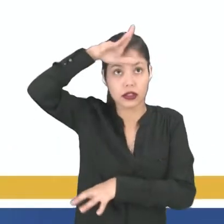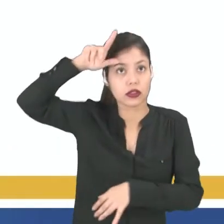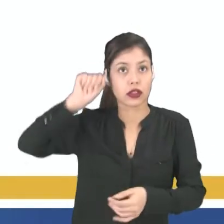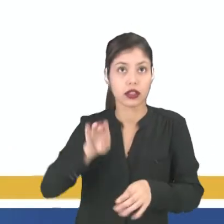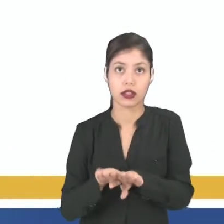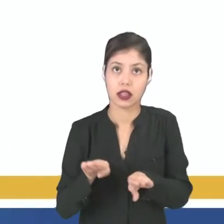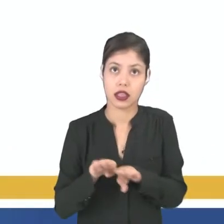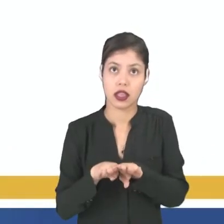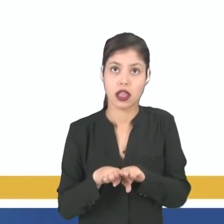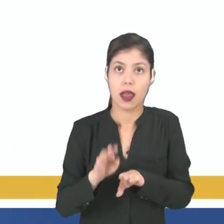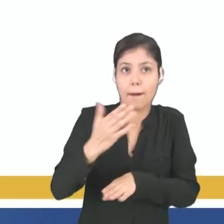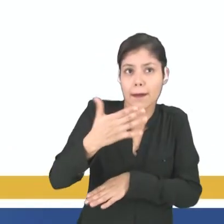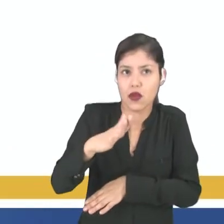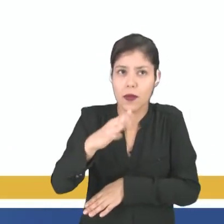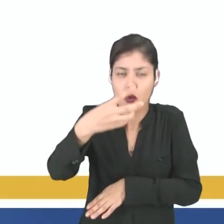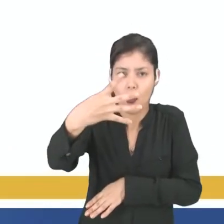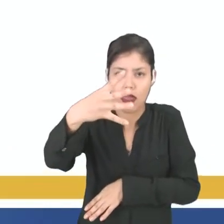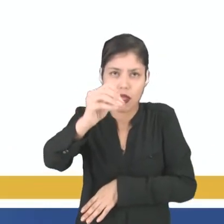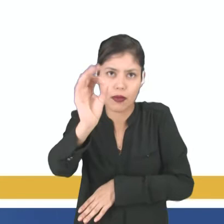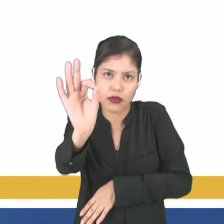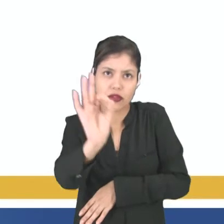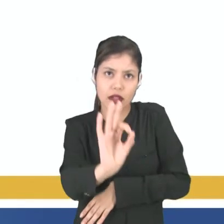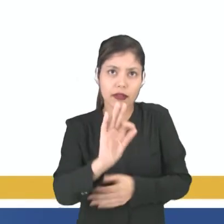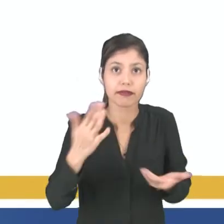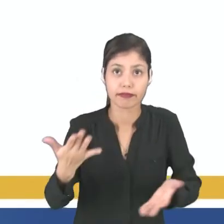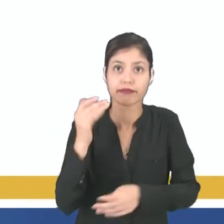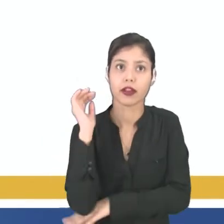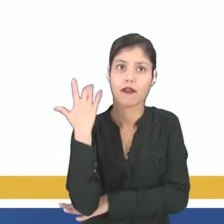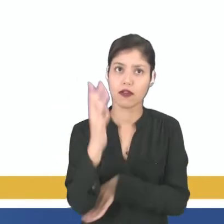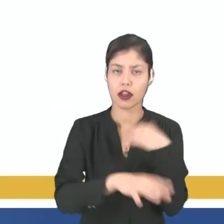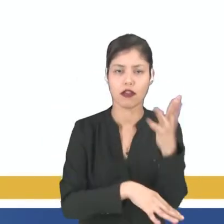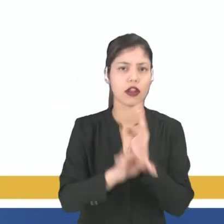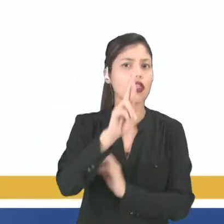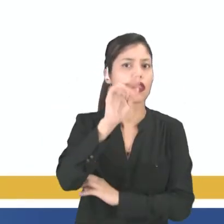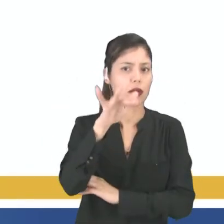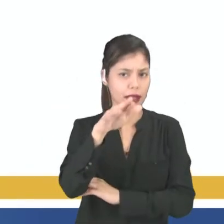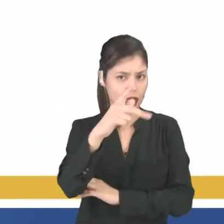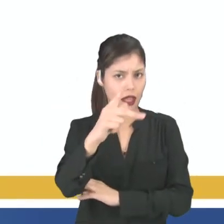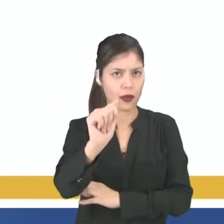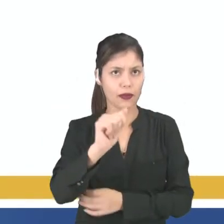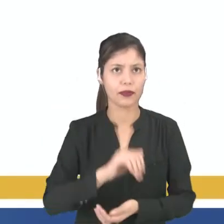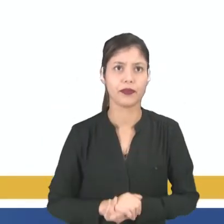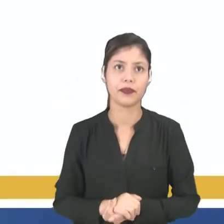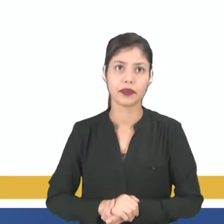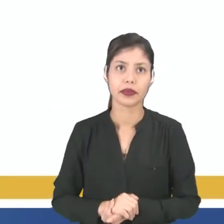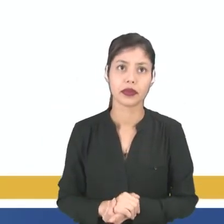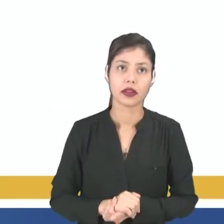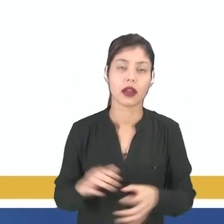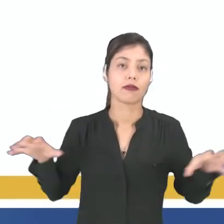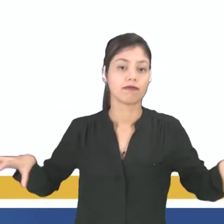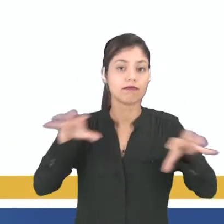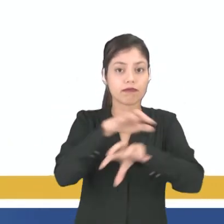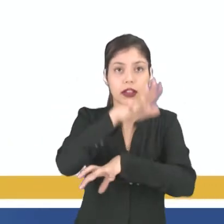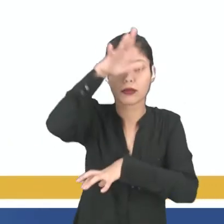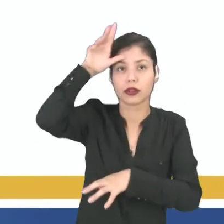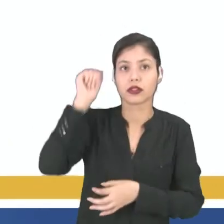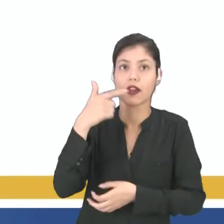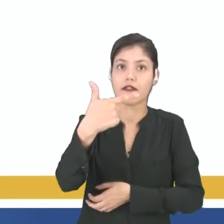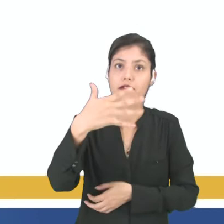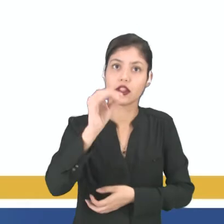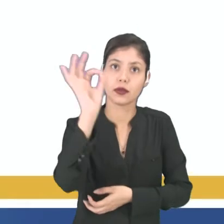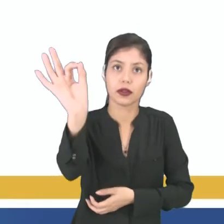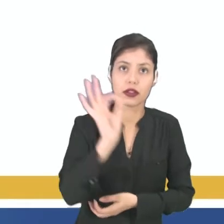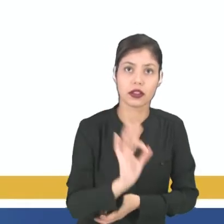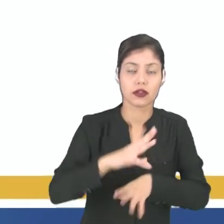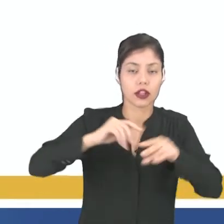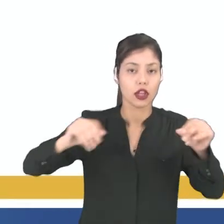território nacional e é constituída principalmente por uma floresta tropical. E. o bioma Amazônia ocupa apenas 20% do